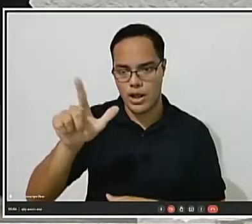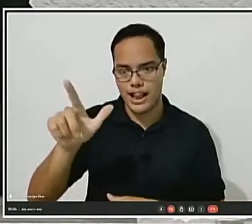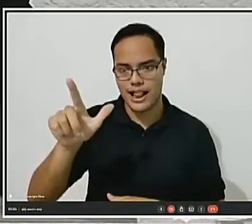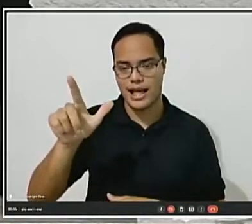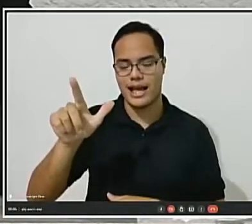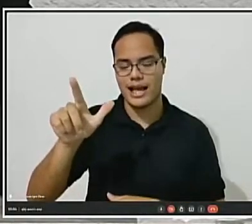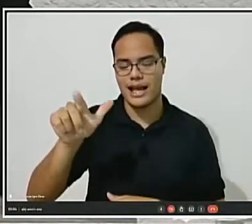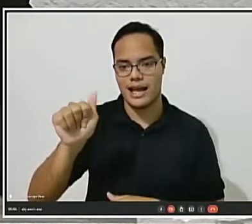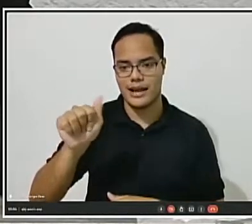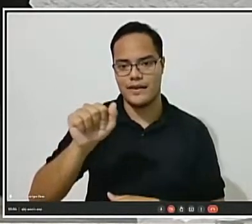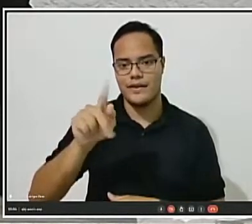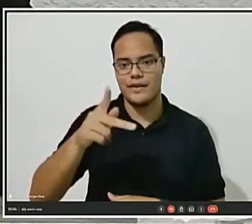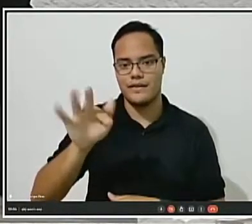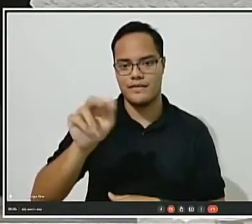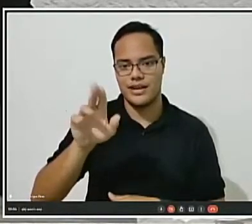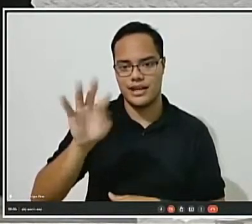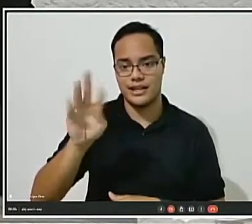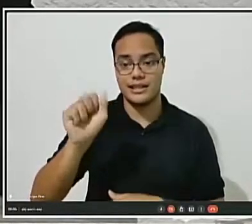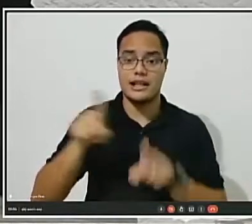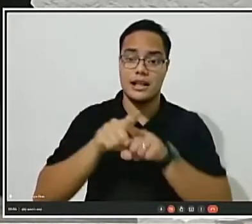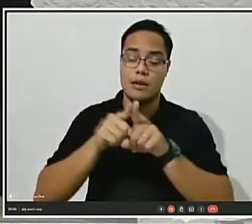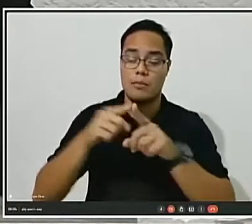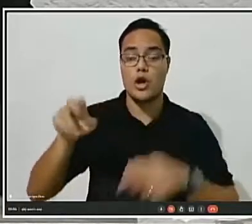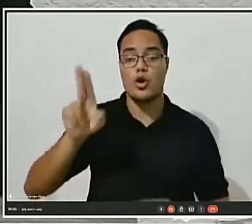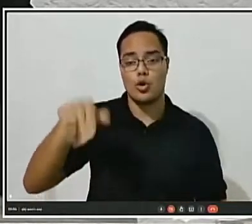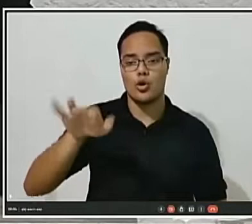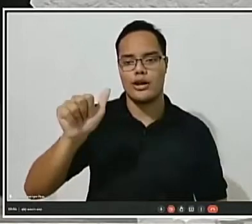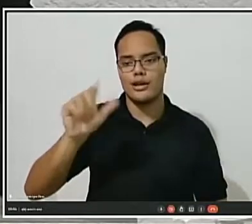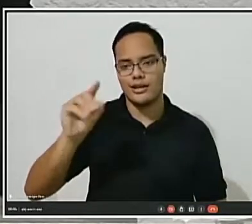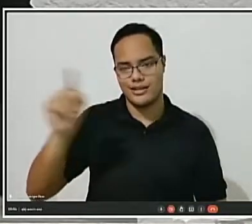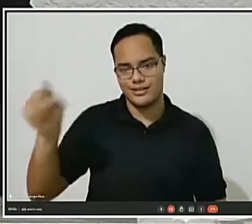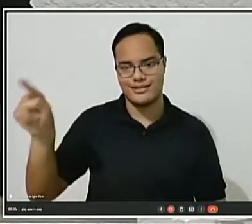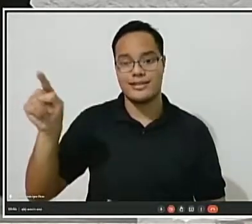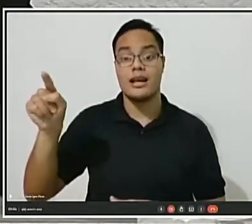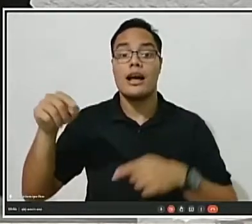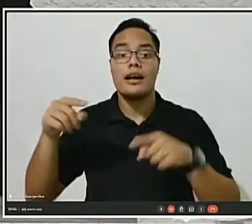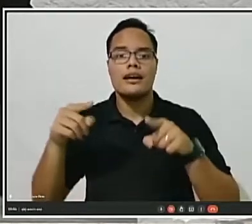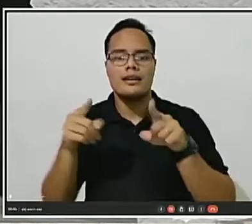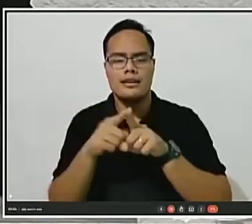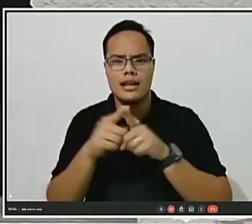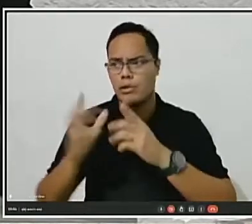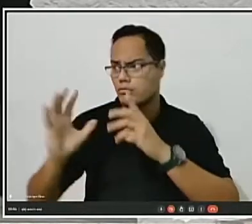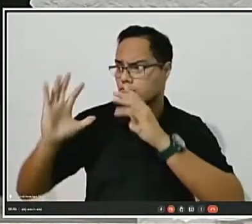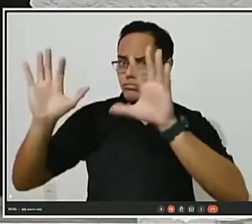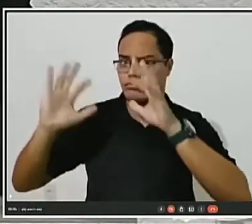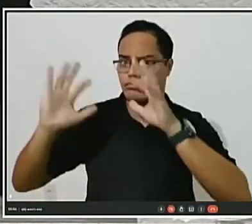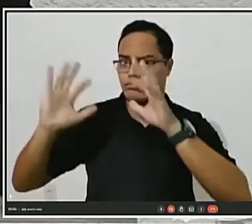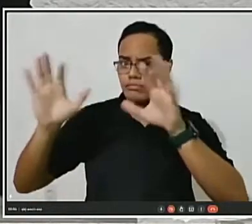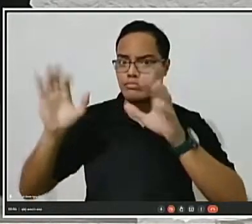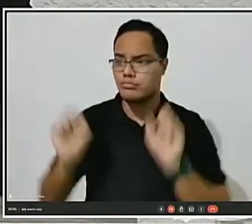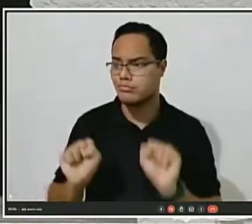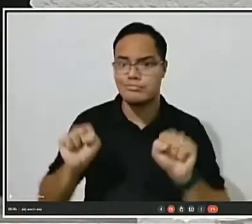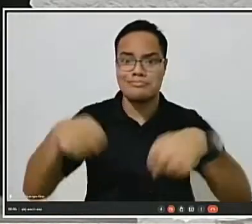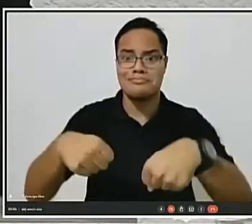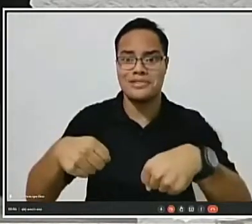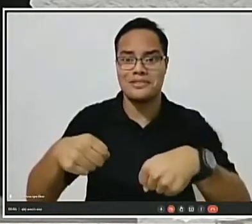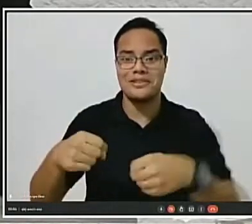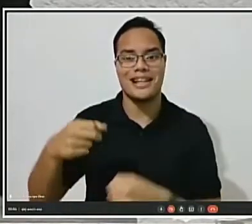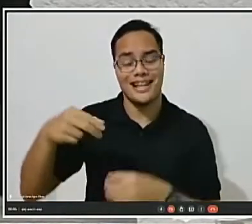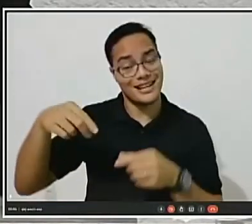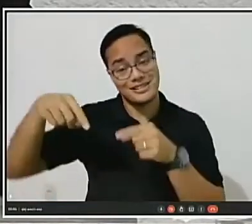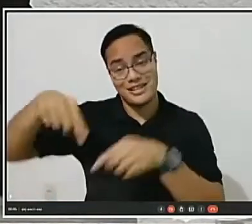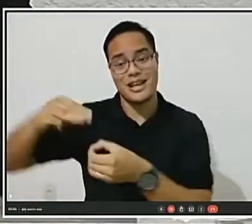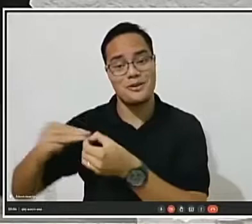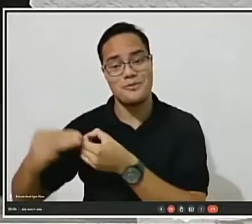no Colégio Estadual Túlio de França. Teve a honra de jogar defendendo o município de União da Vitória em diversas competições de